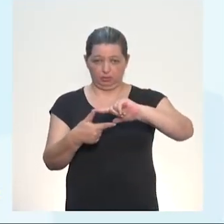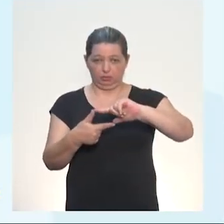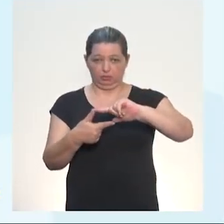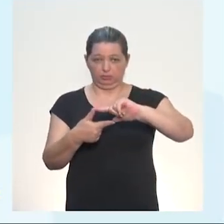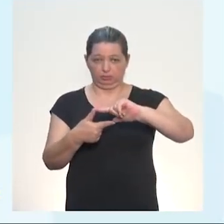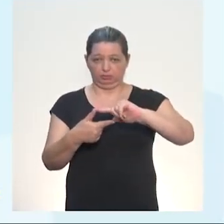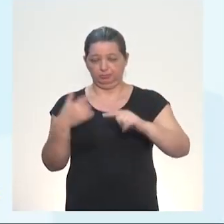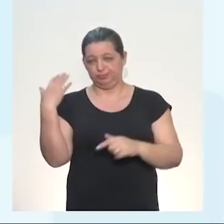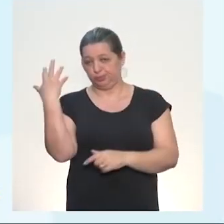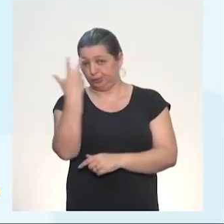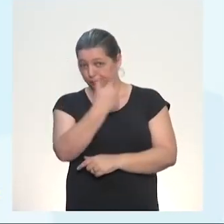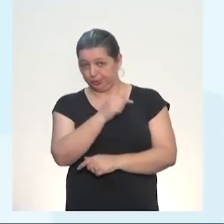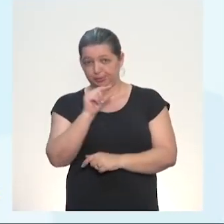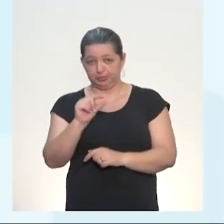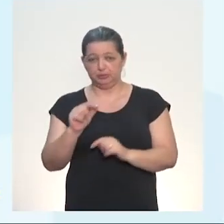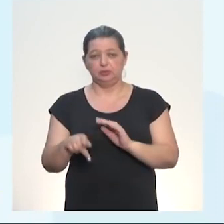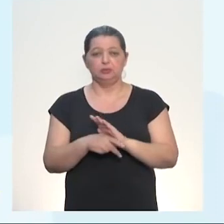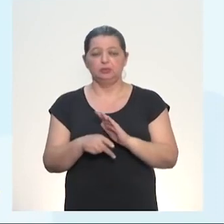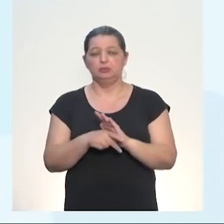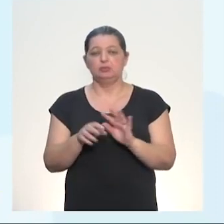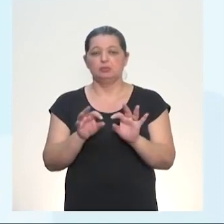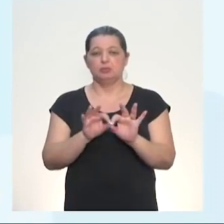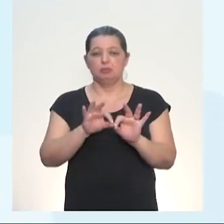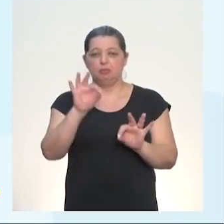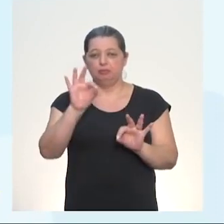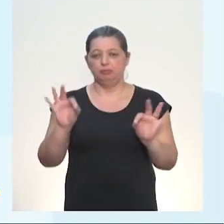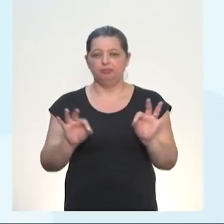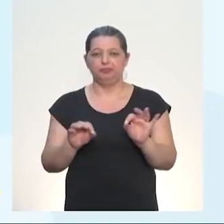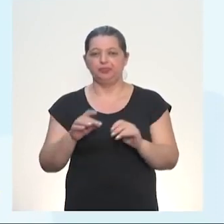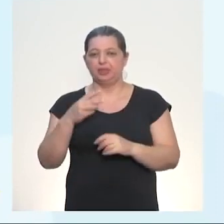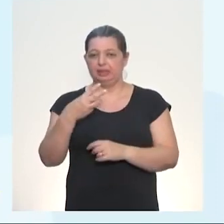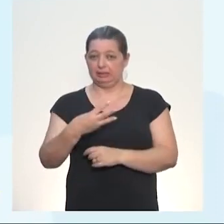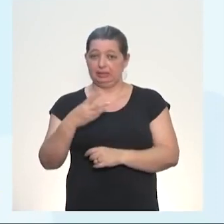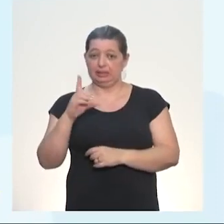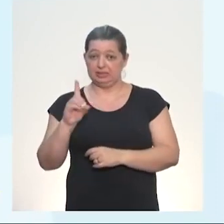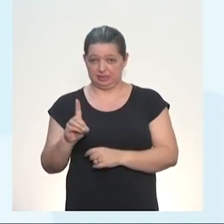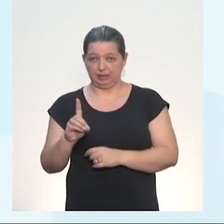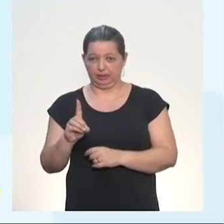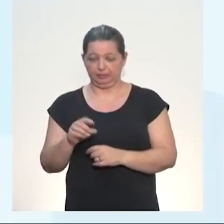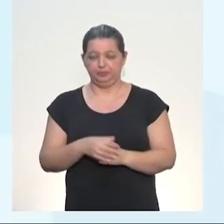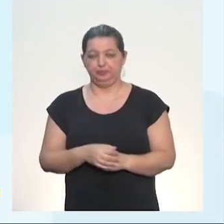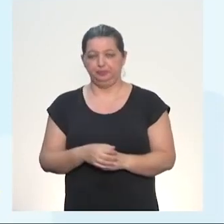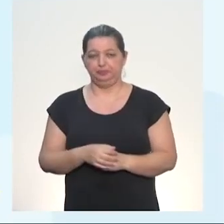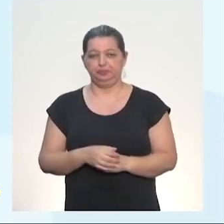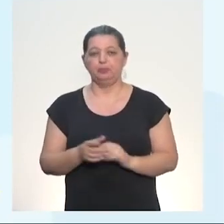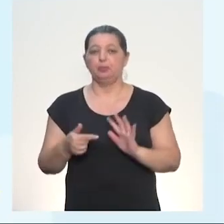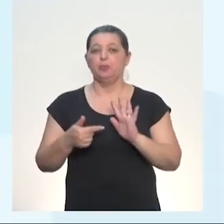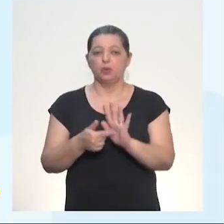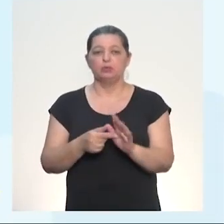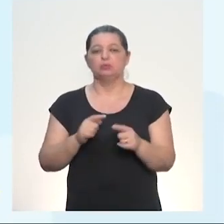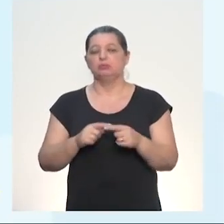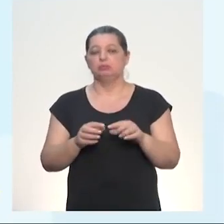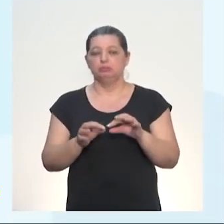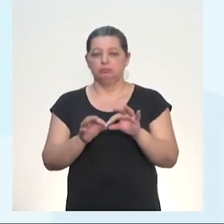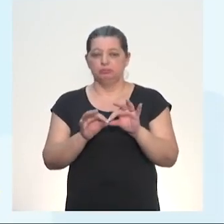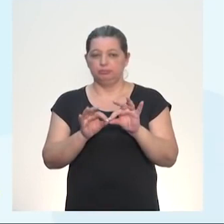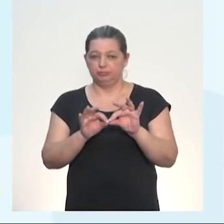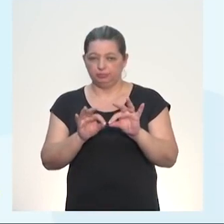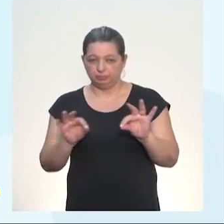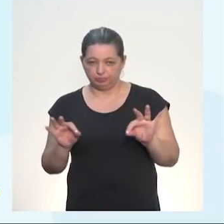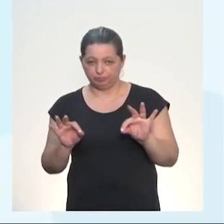palavra bonita, são sólidos geométricos tridimensionais, ou seja, eles têm 3 dimensões. Eles têm